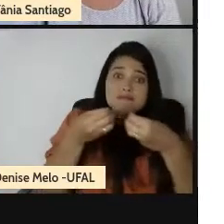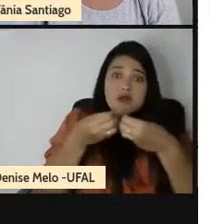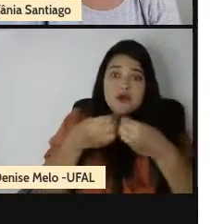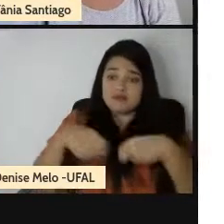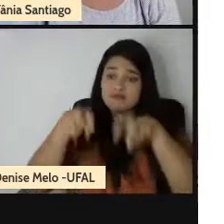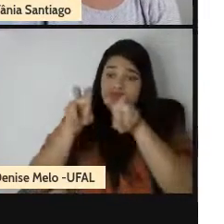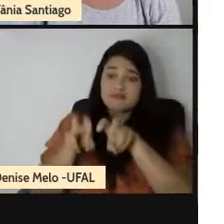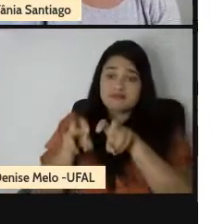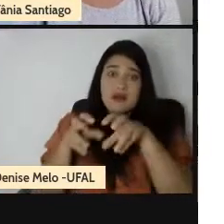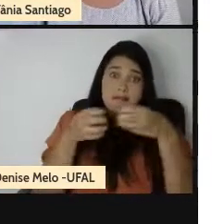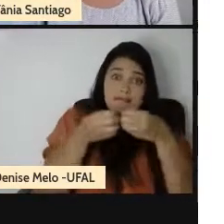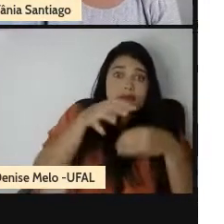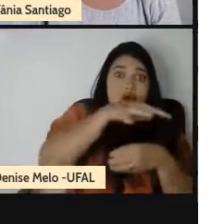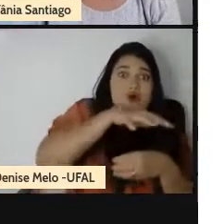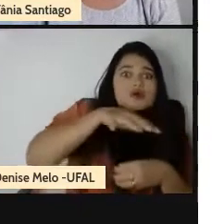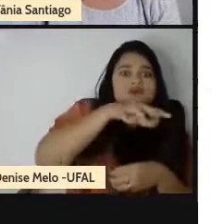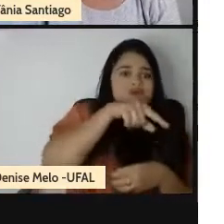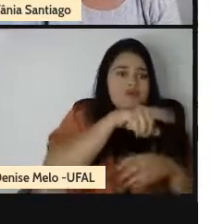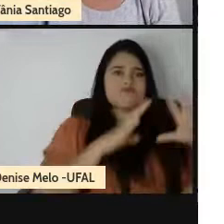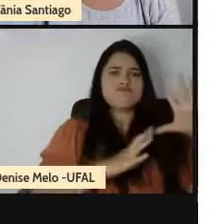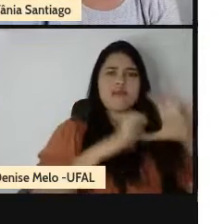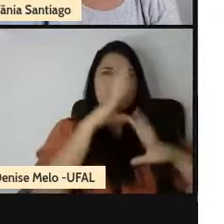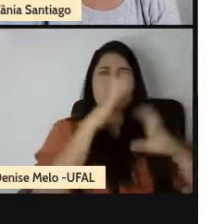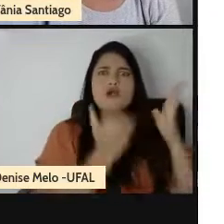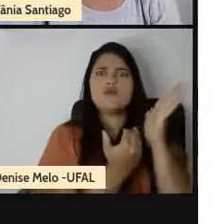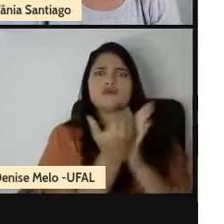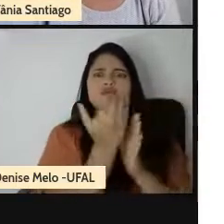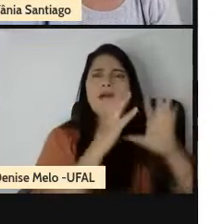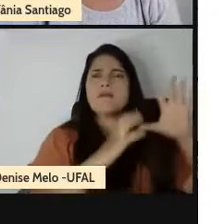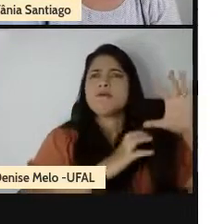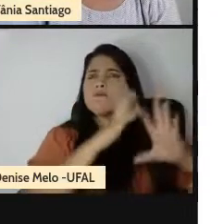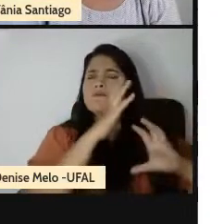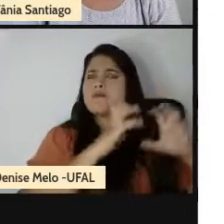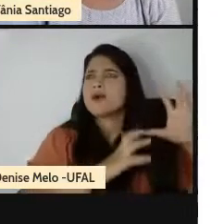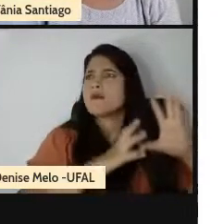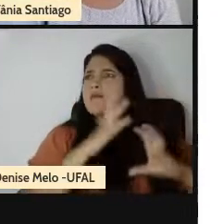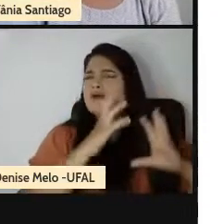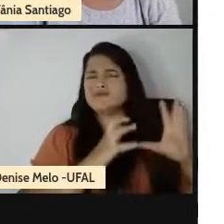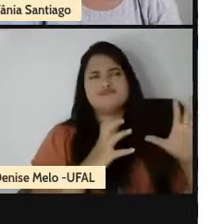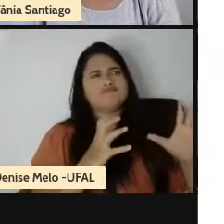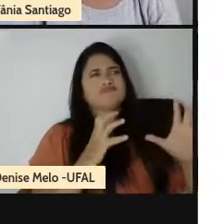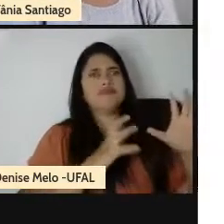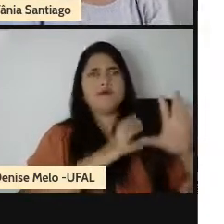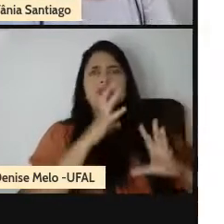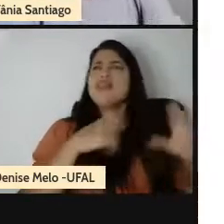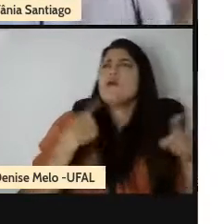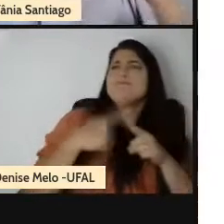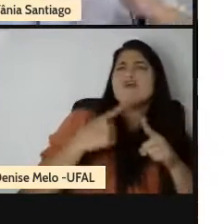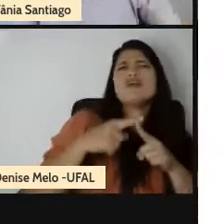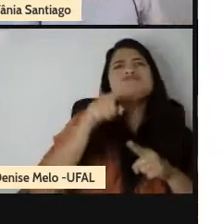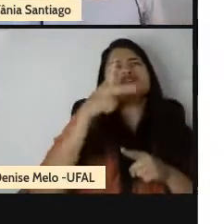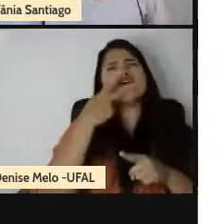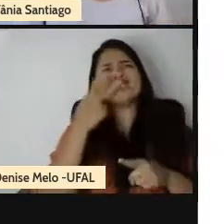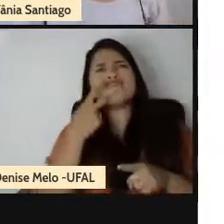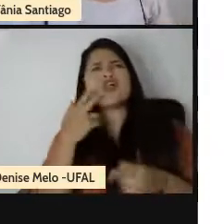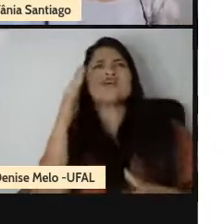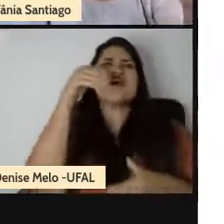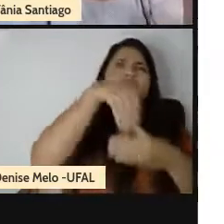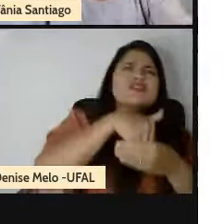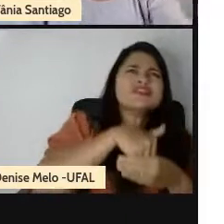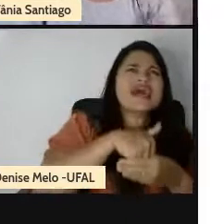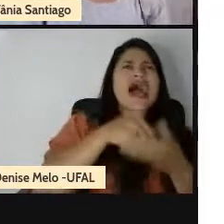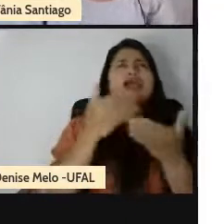a surdo-cega, começou uma discussão, começou uma briga, né? As pessoas, porque você falou que ia votar no